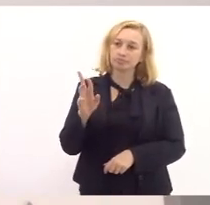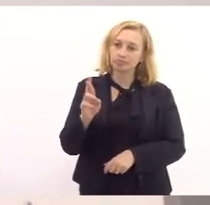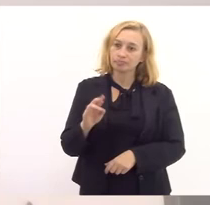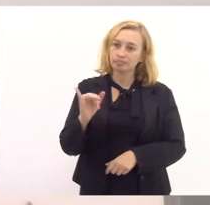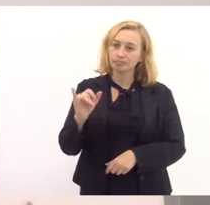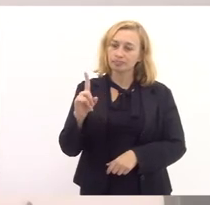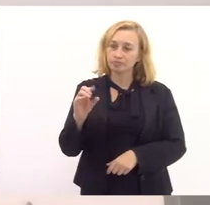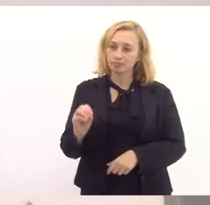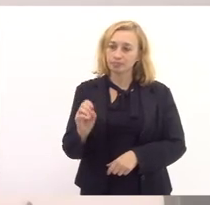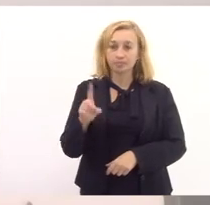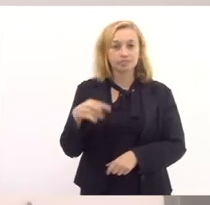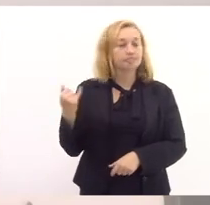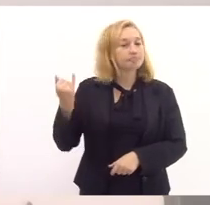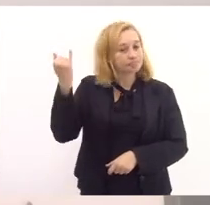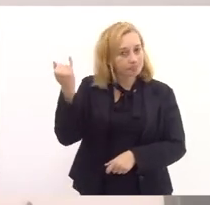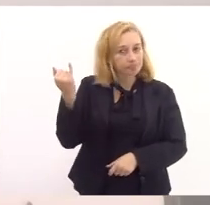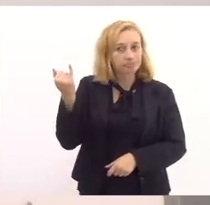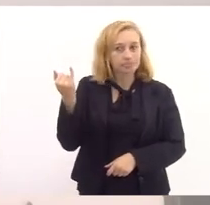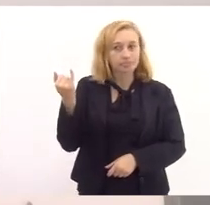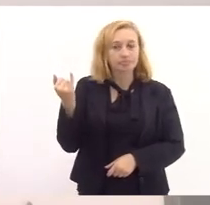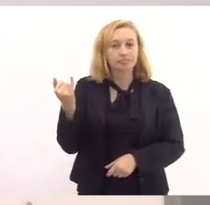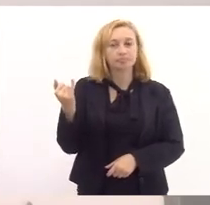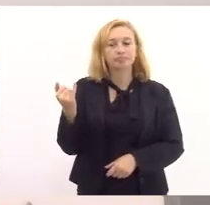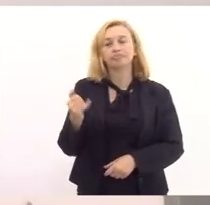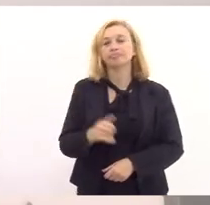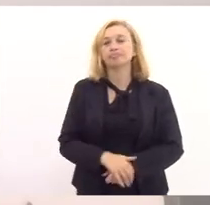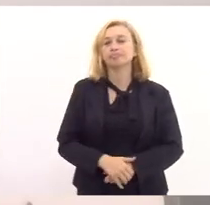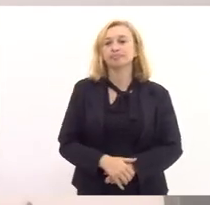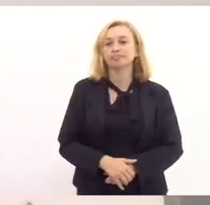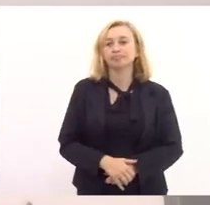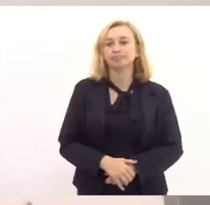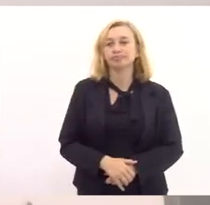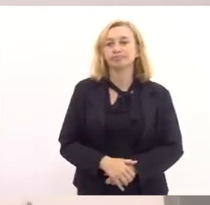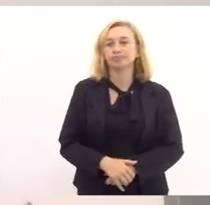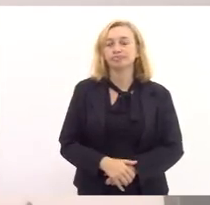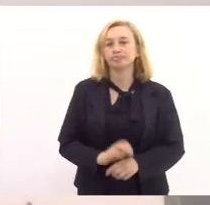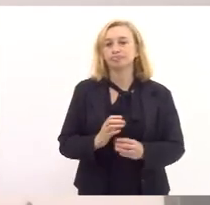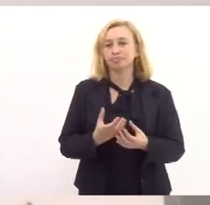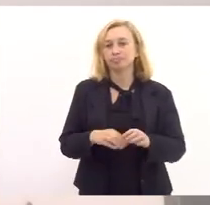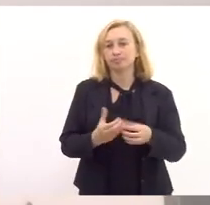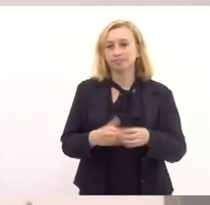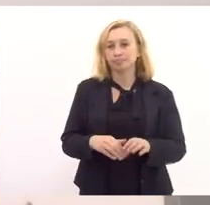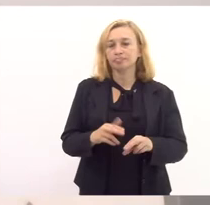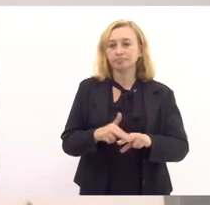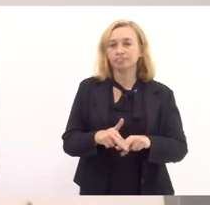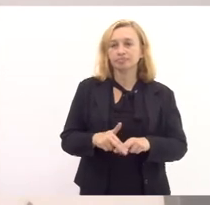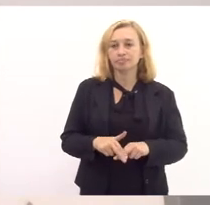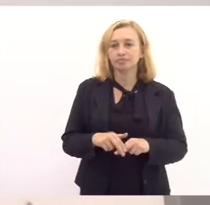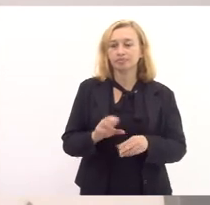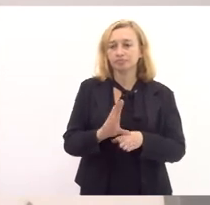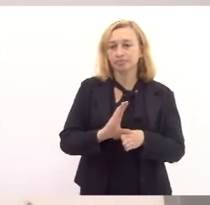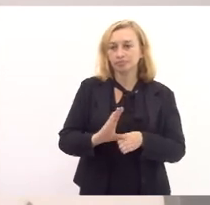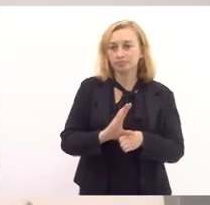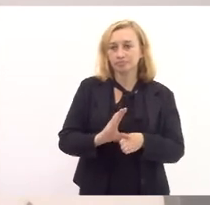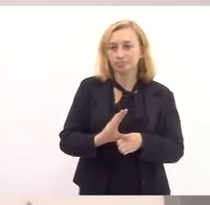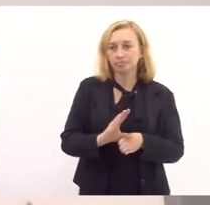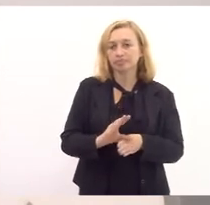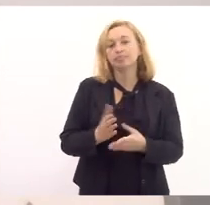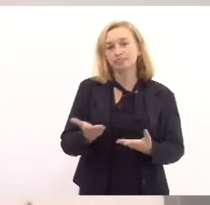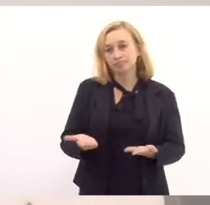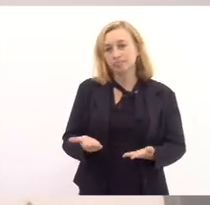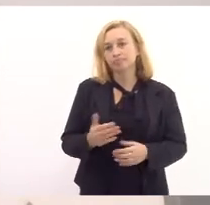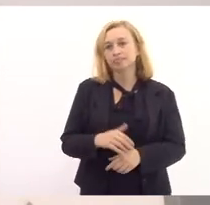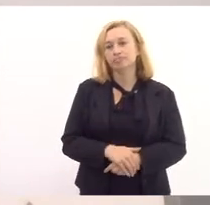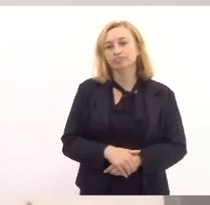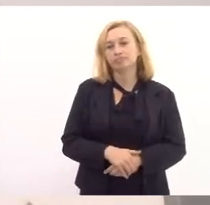institucional importantíssima, só associada ao concurso. Por isso que os conselheiros, né,